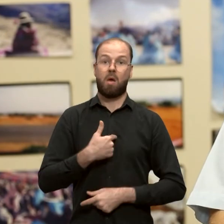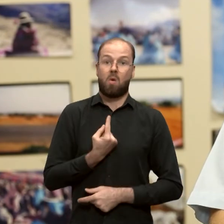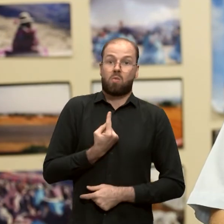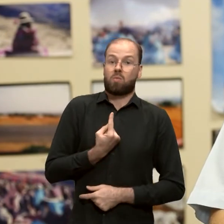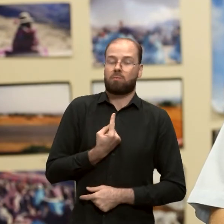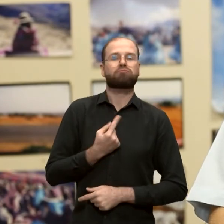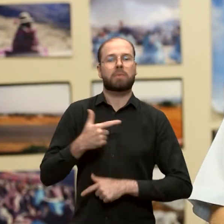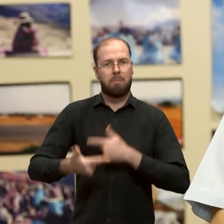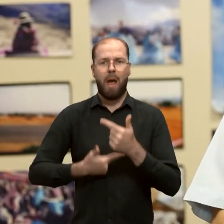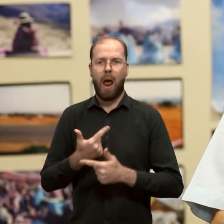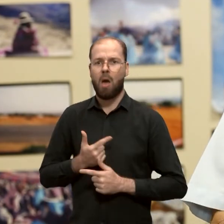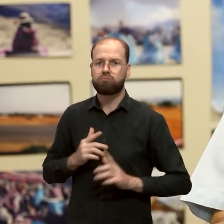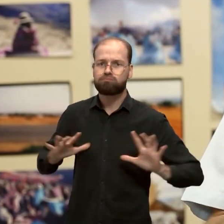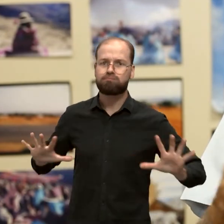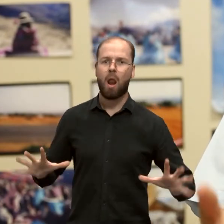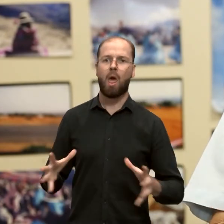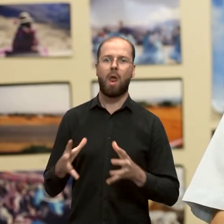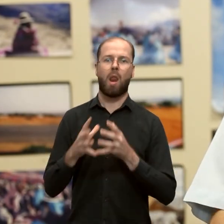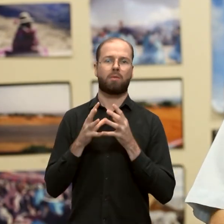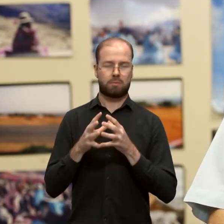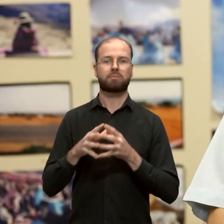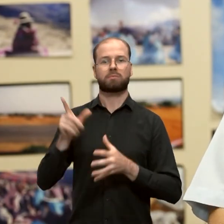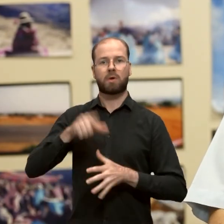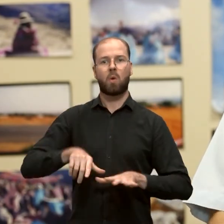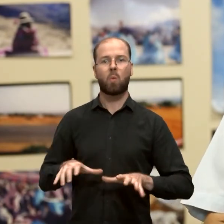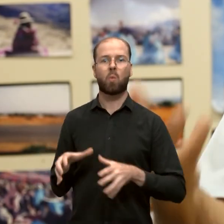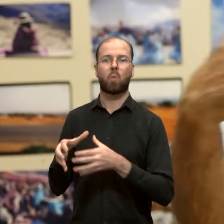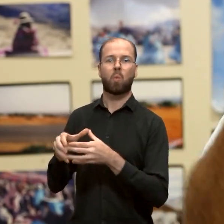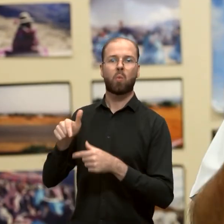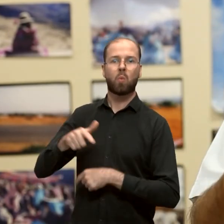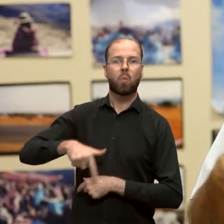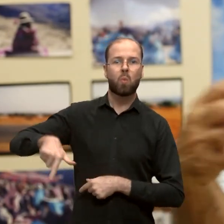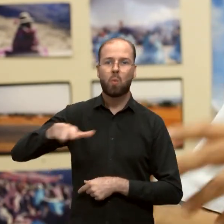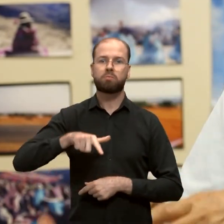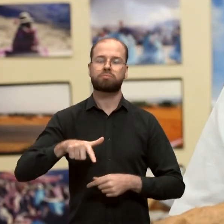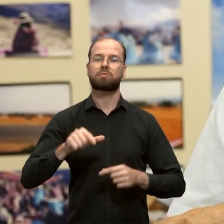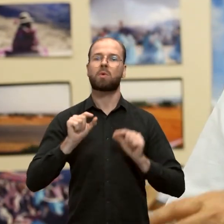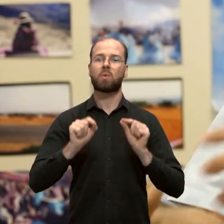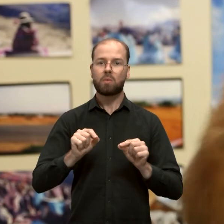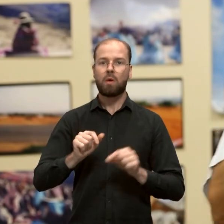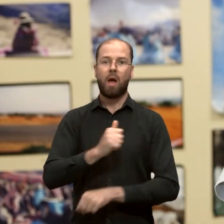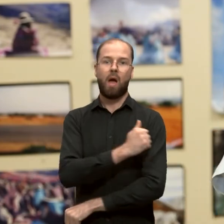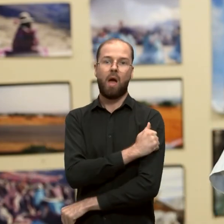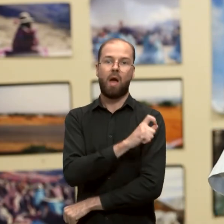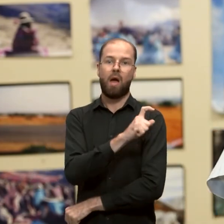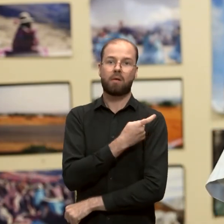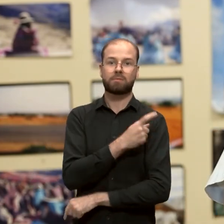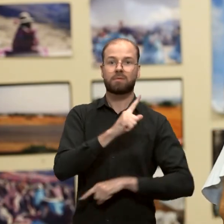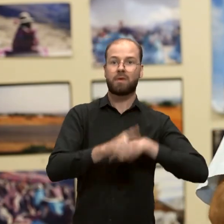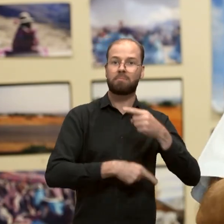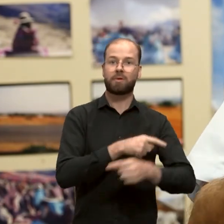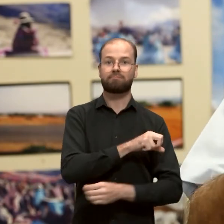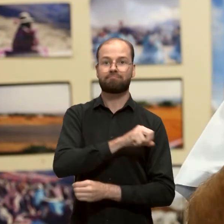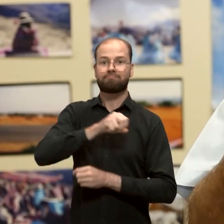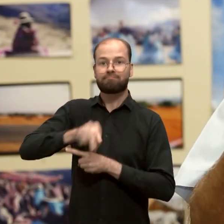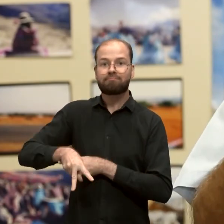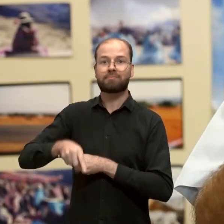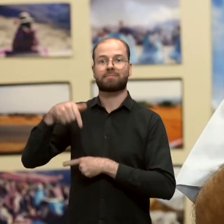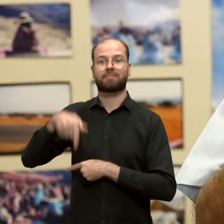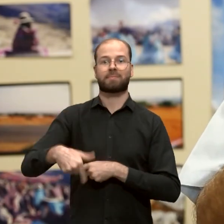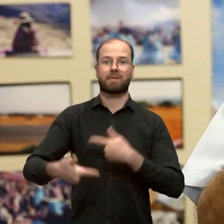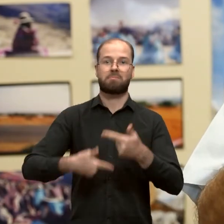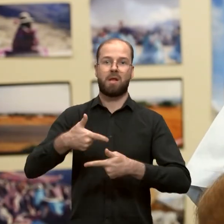trabalho coletivo. Nós somos um grupo que que foi aluno e veio para a universidade